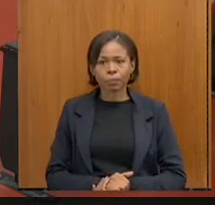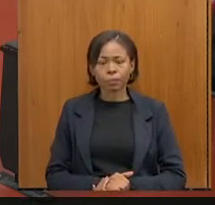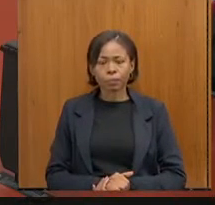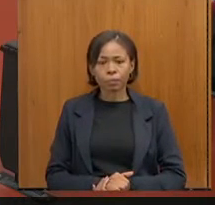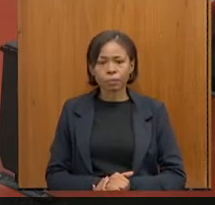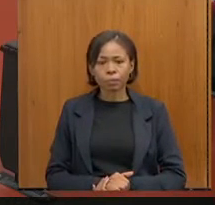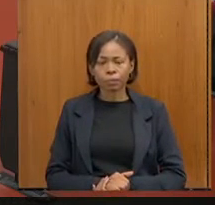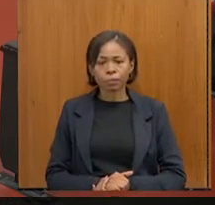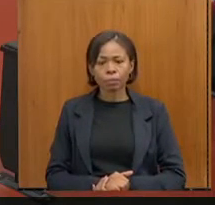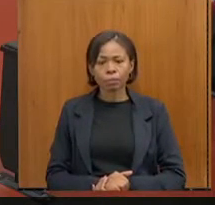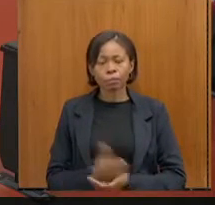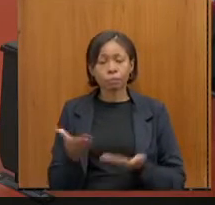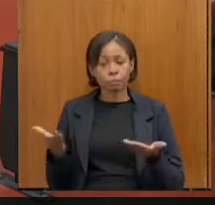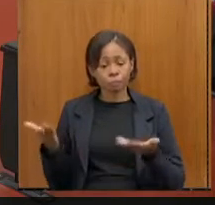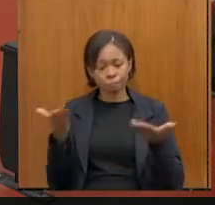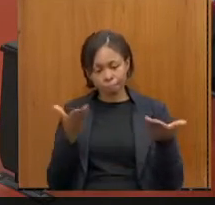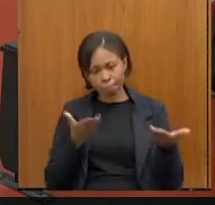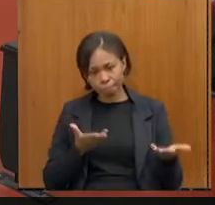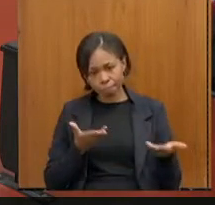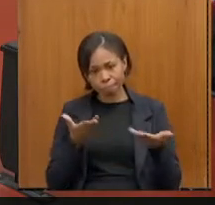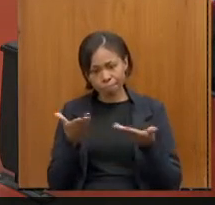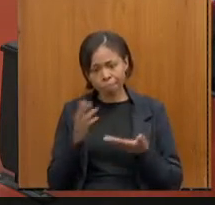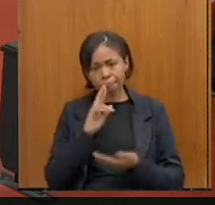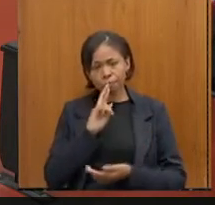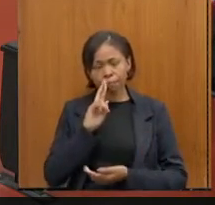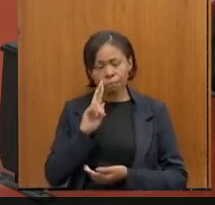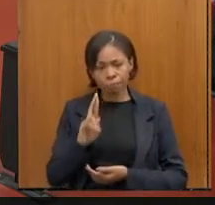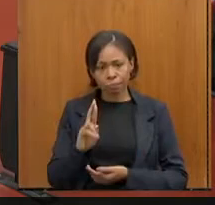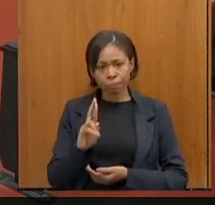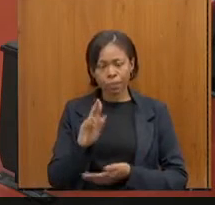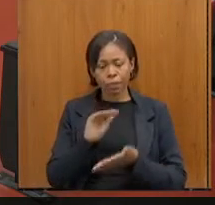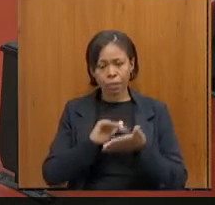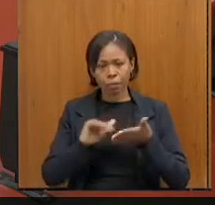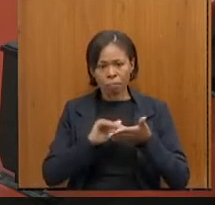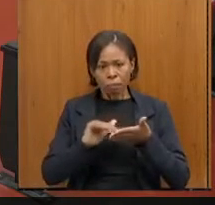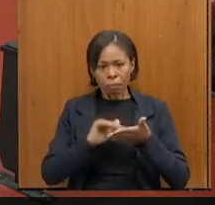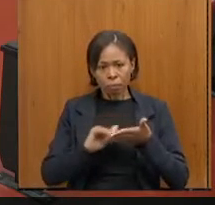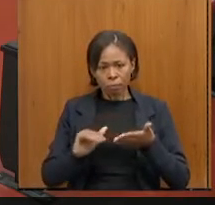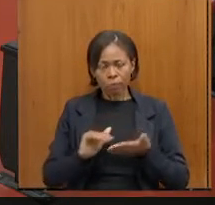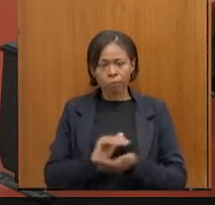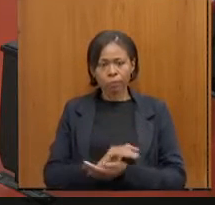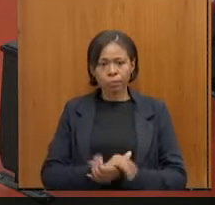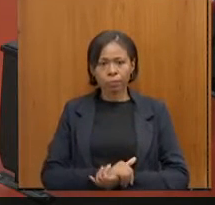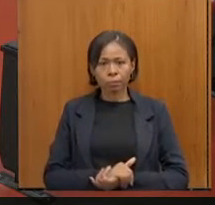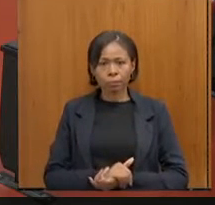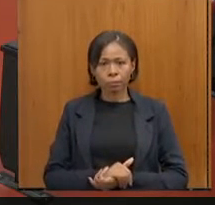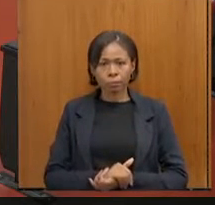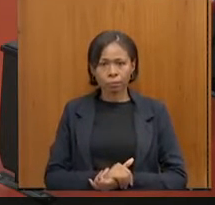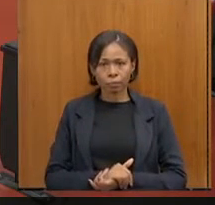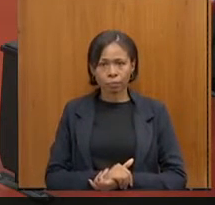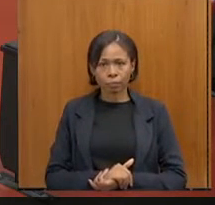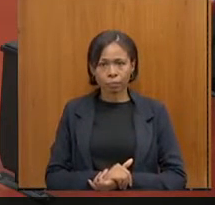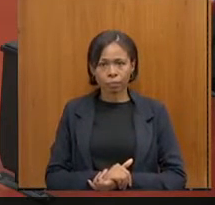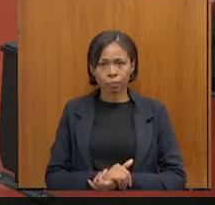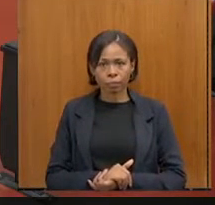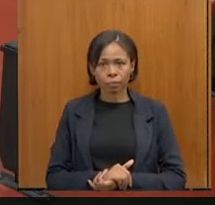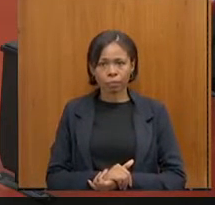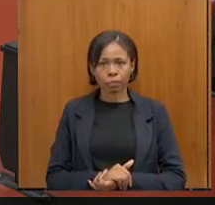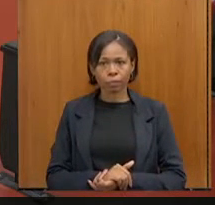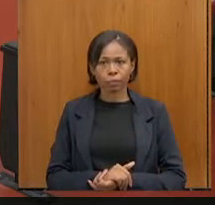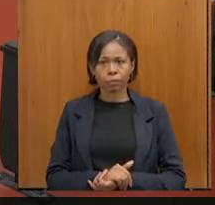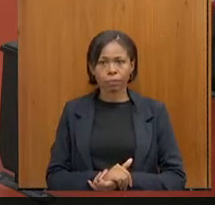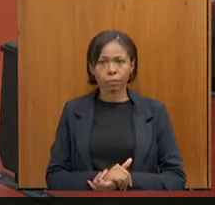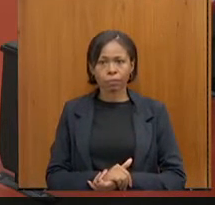e com a palavra Excelentíssimo Senhor secretário de desenvolvimento econômico Fernando passalio